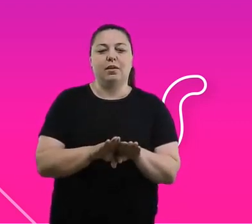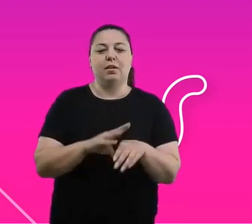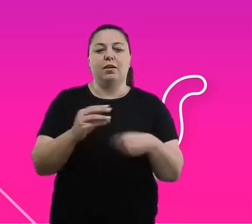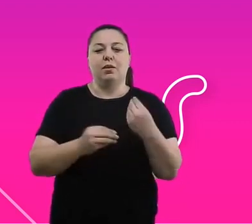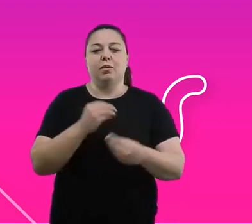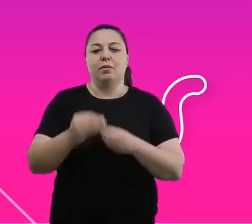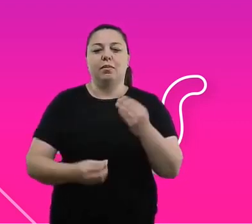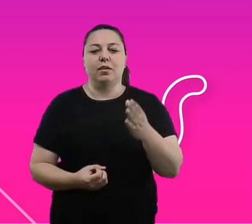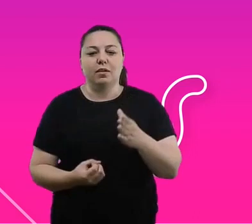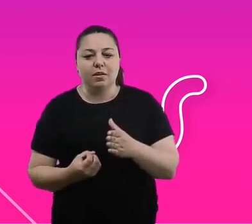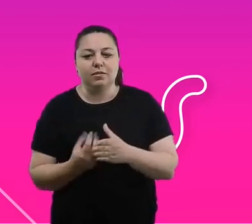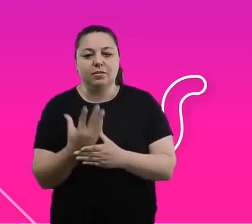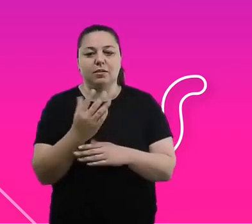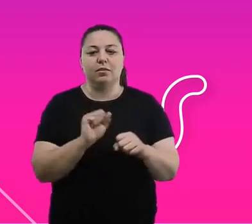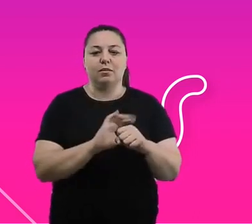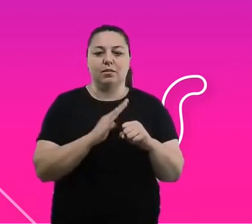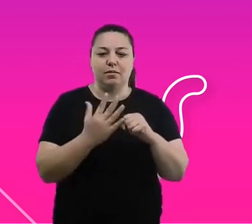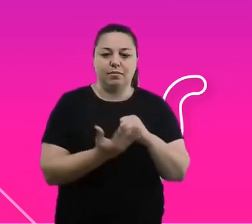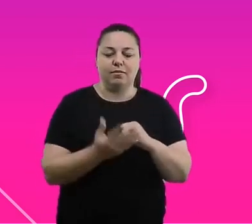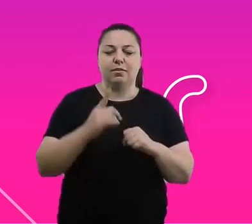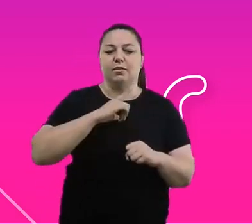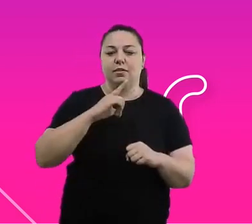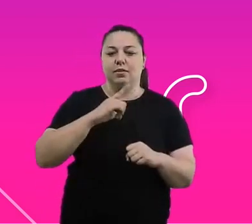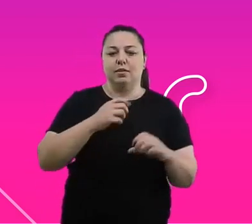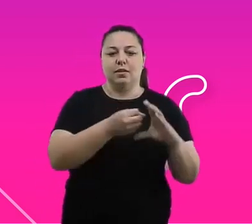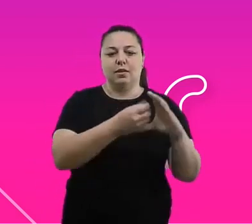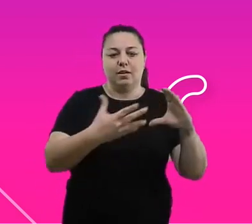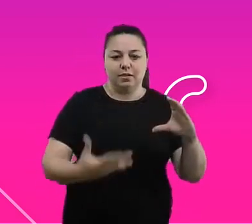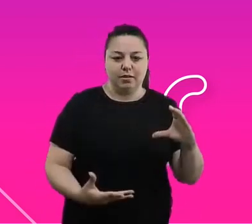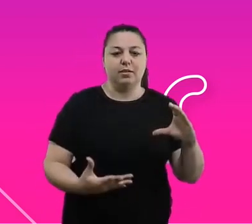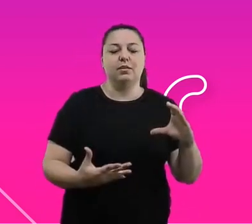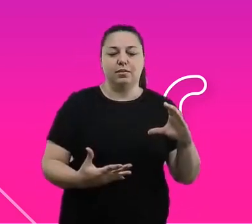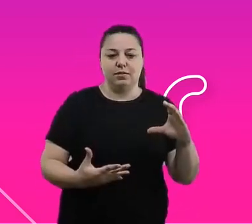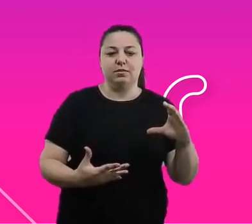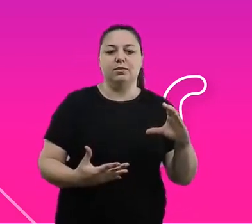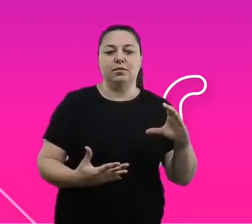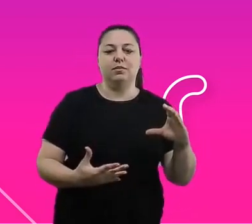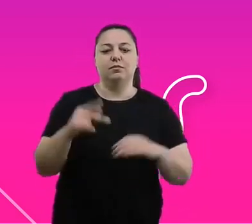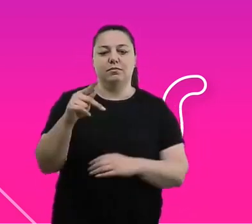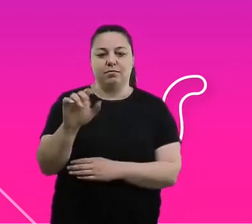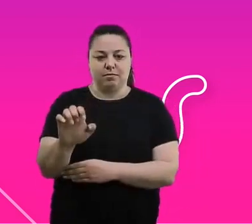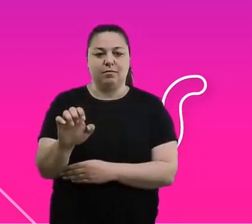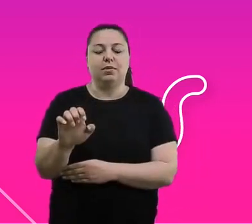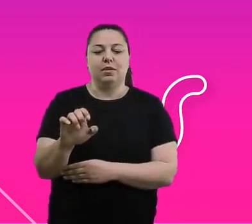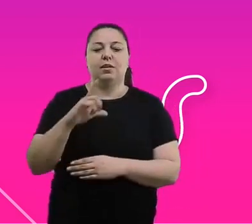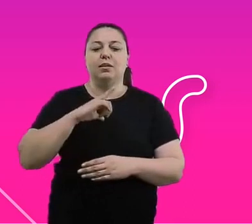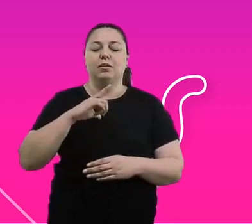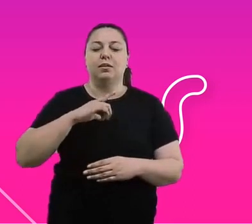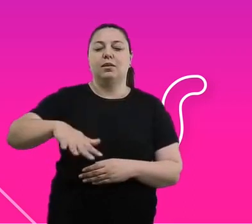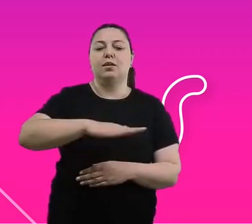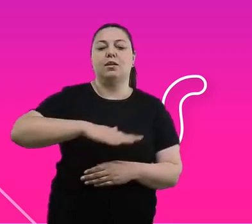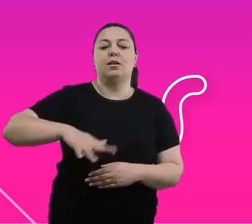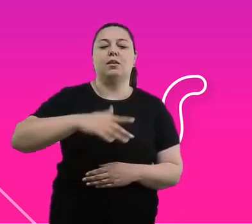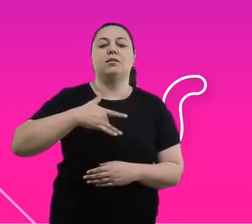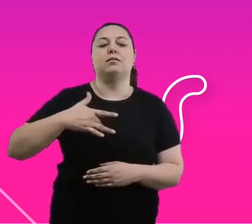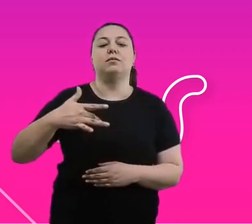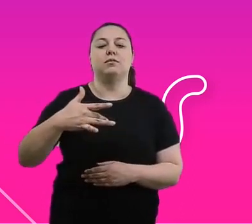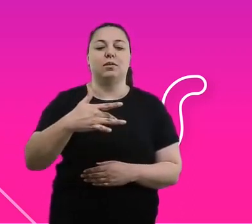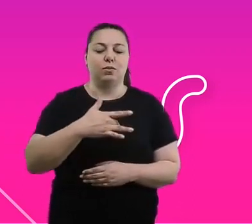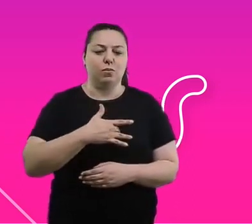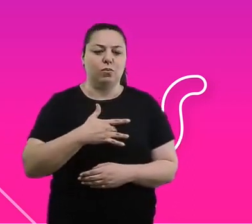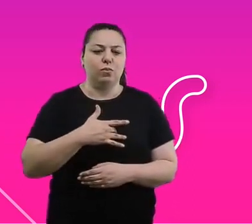e mostraram na tela, eu acho que o trabalho foi fechado com chave de ouro, e agora é o que eu falei, começa outro